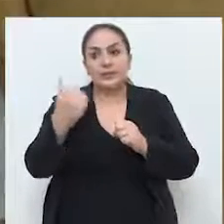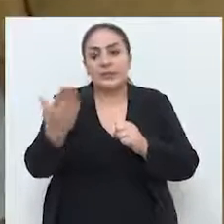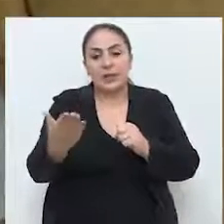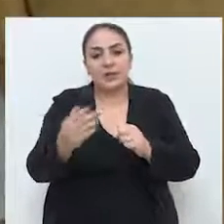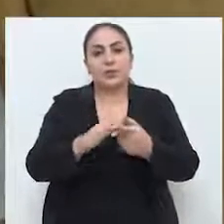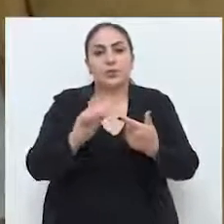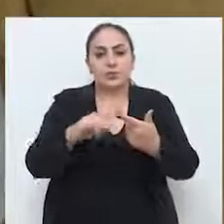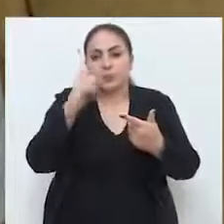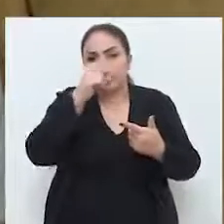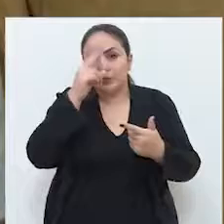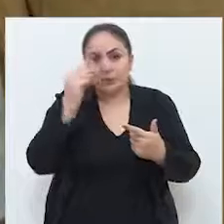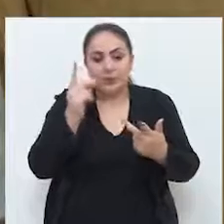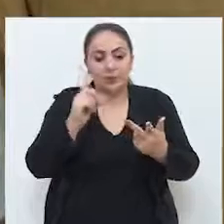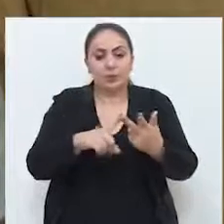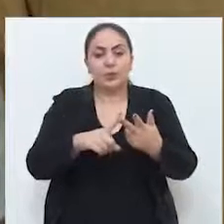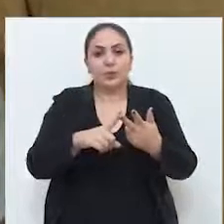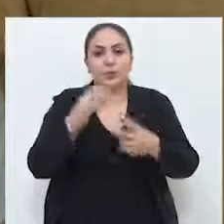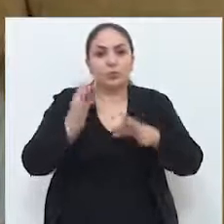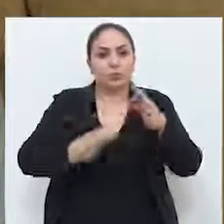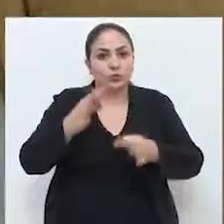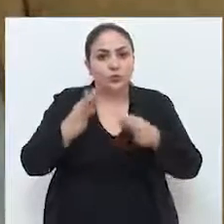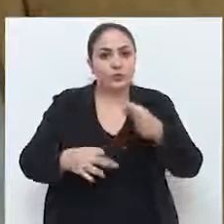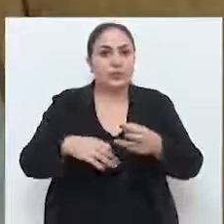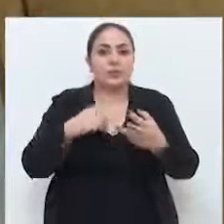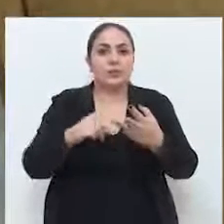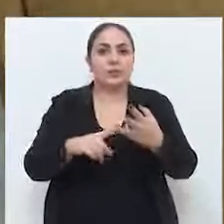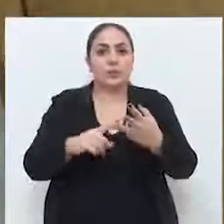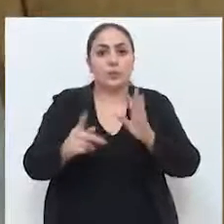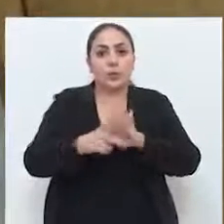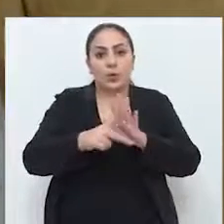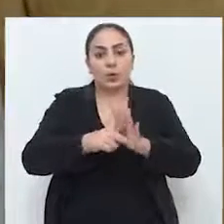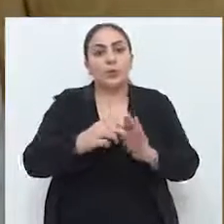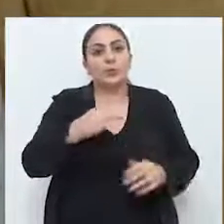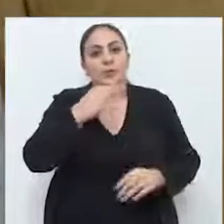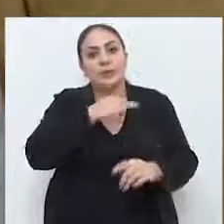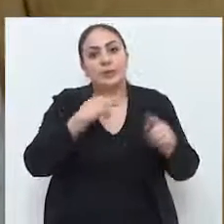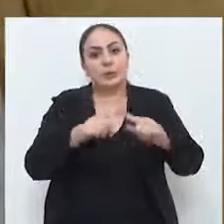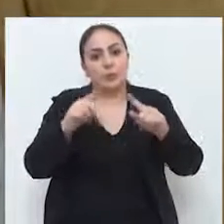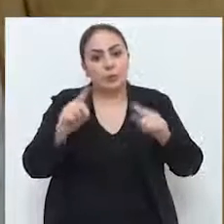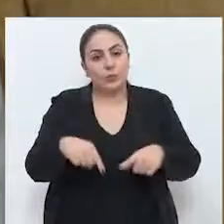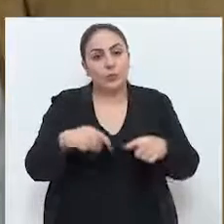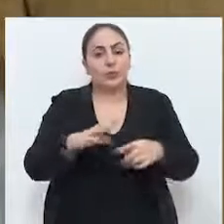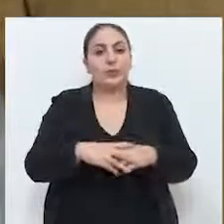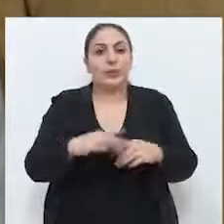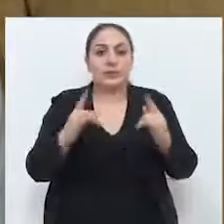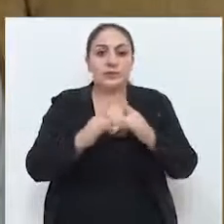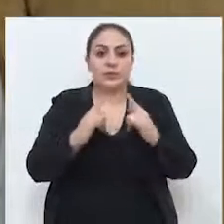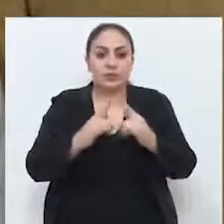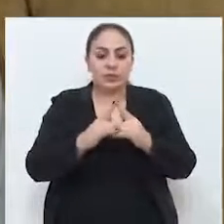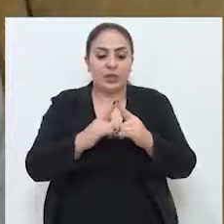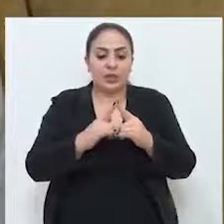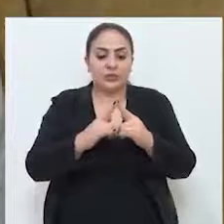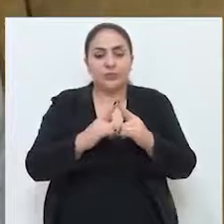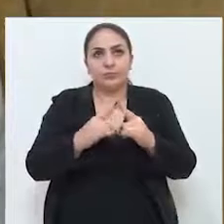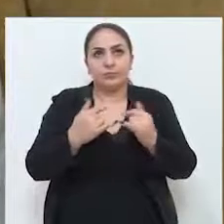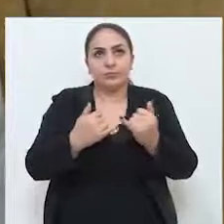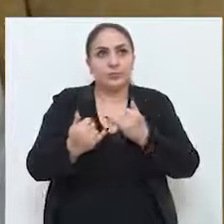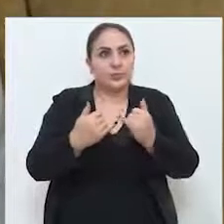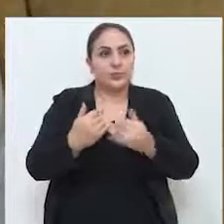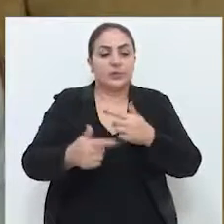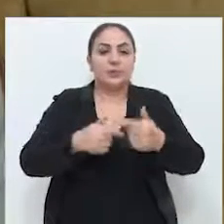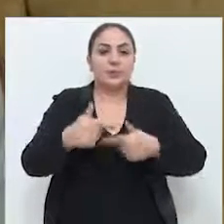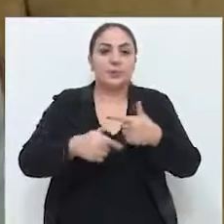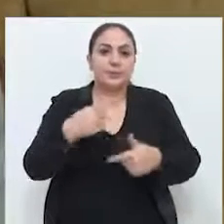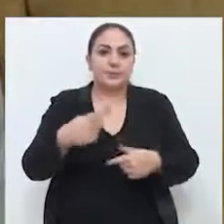como o Poder Executivo, o Poder Judiciário, o próprio Ministério Público, os órgãos